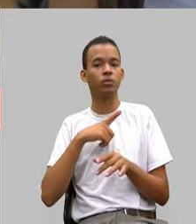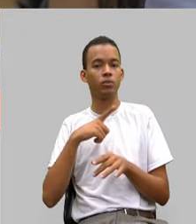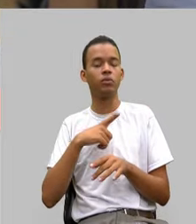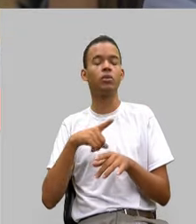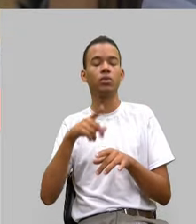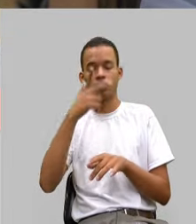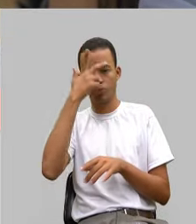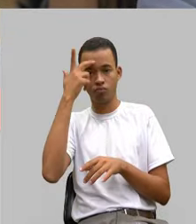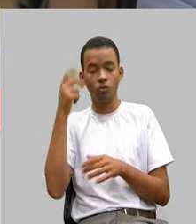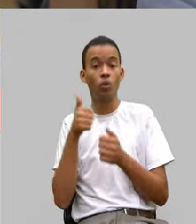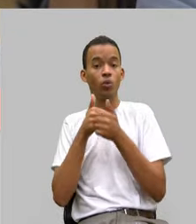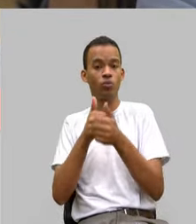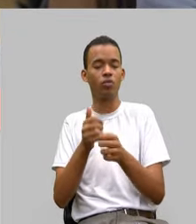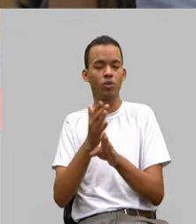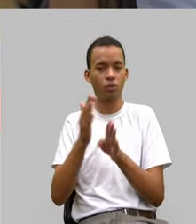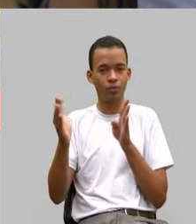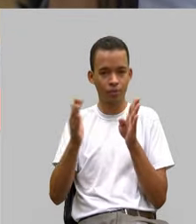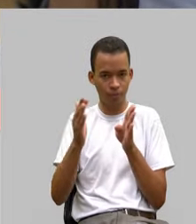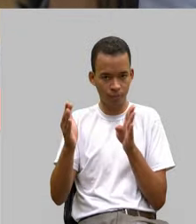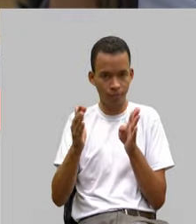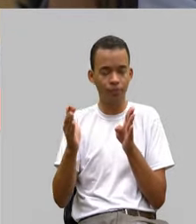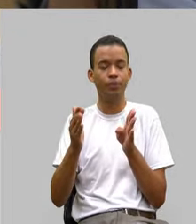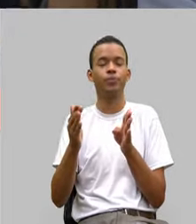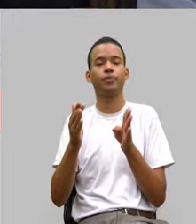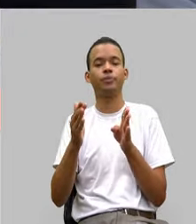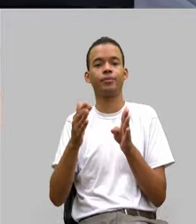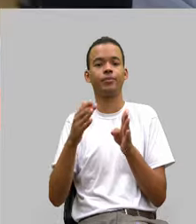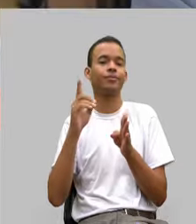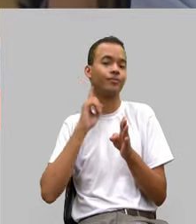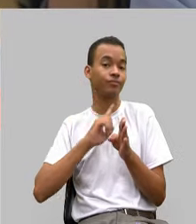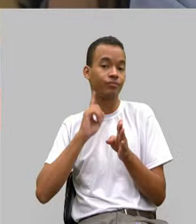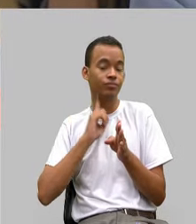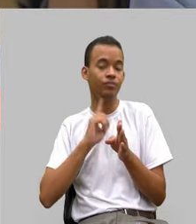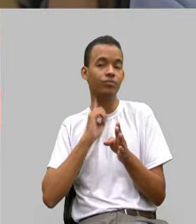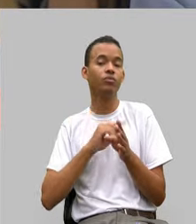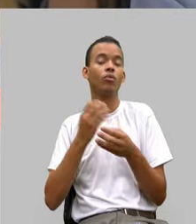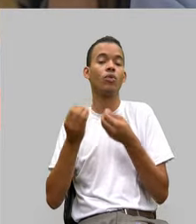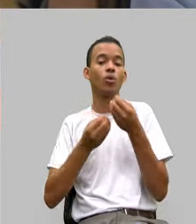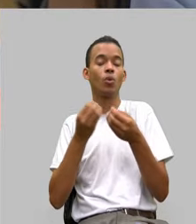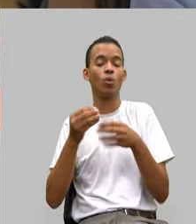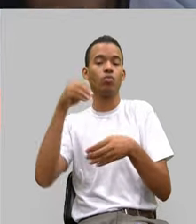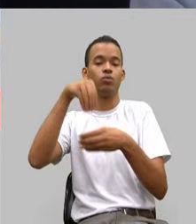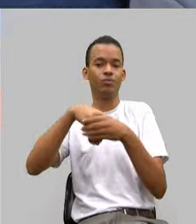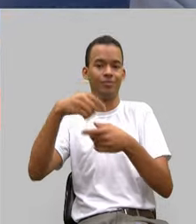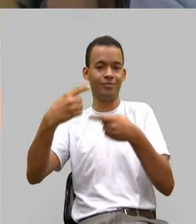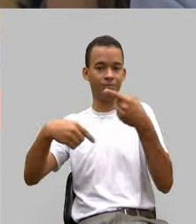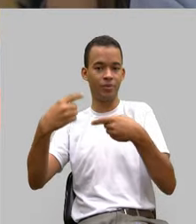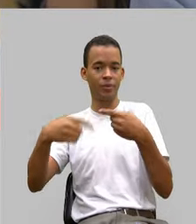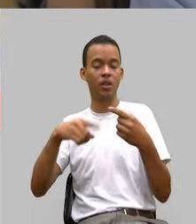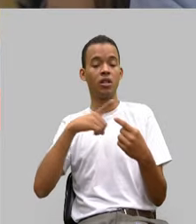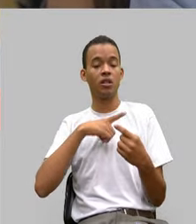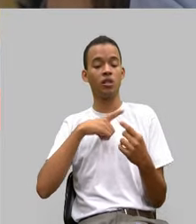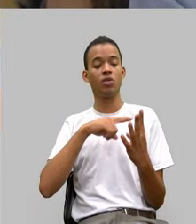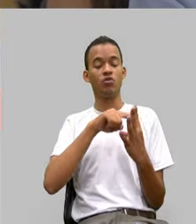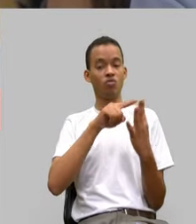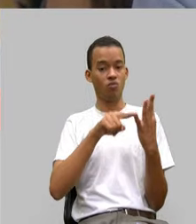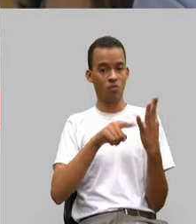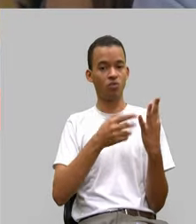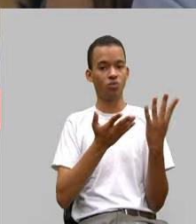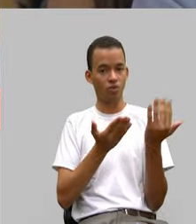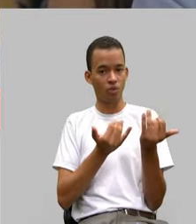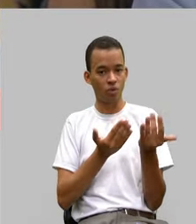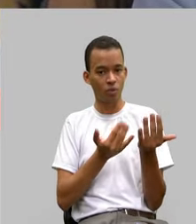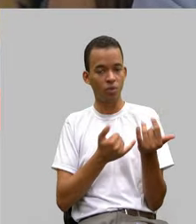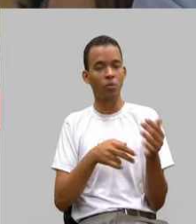precisava se incluir nesse debate E aí depois encontrei essa turma jovem da Angatu E aí a gente